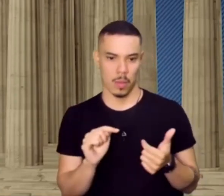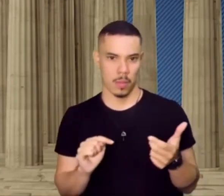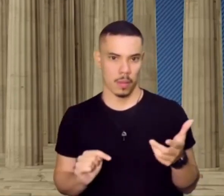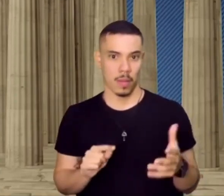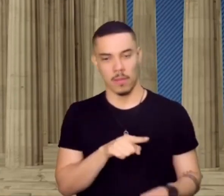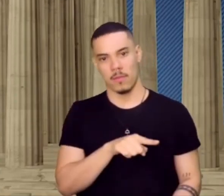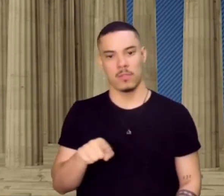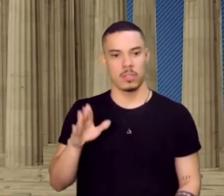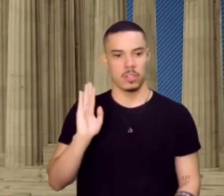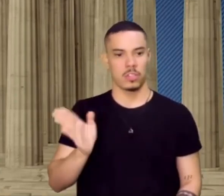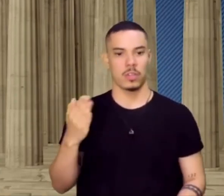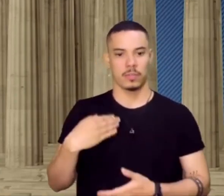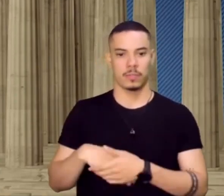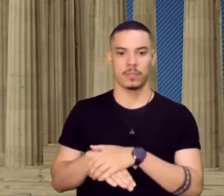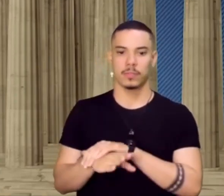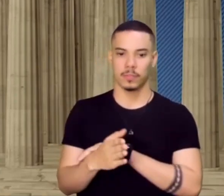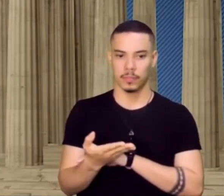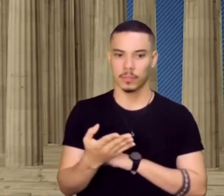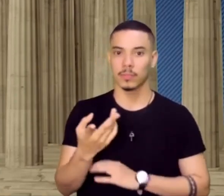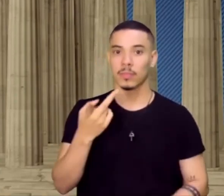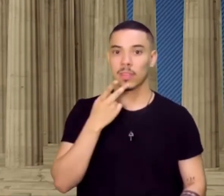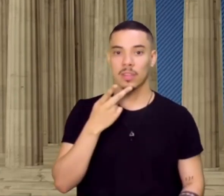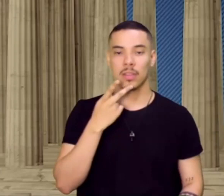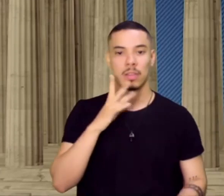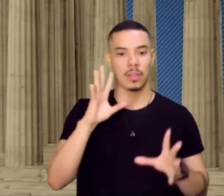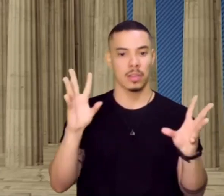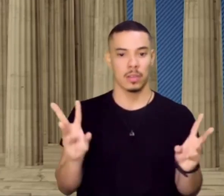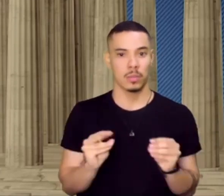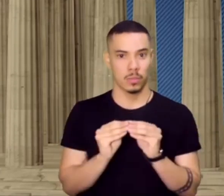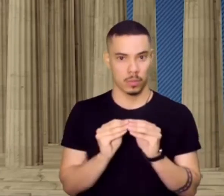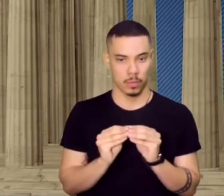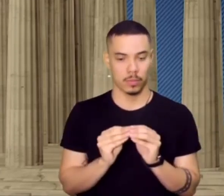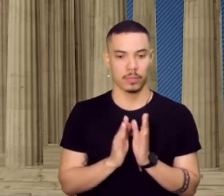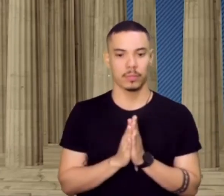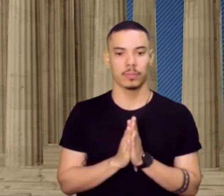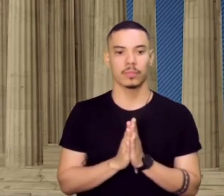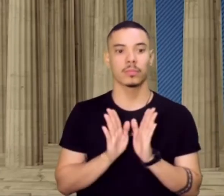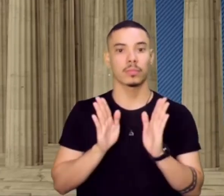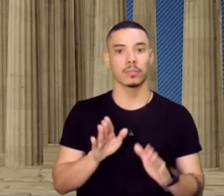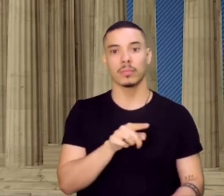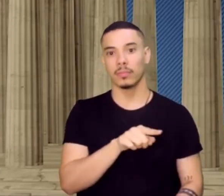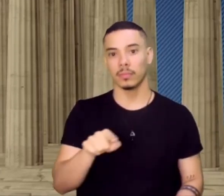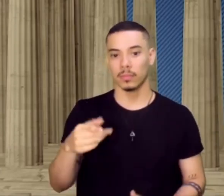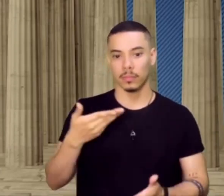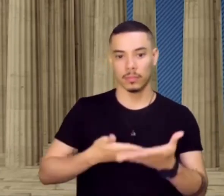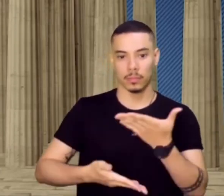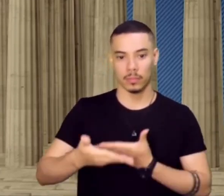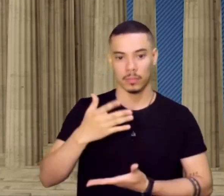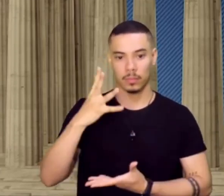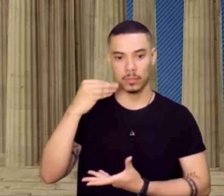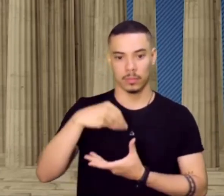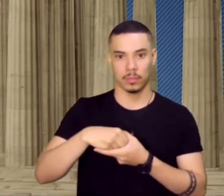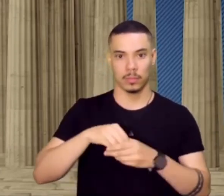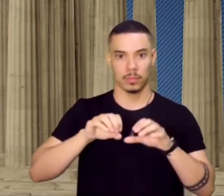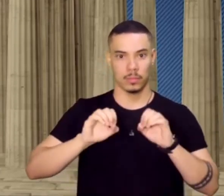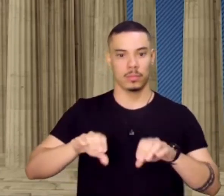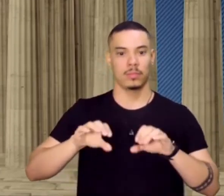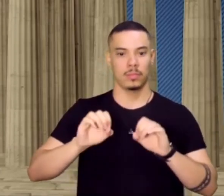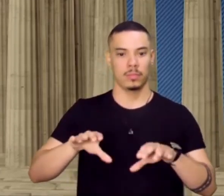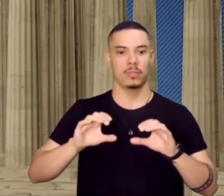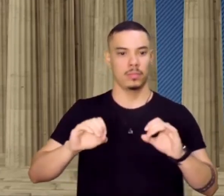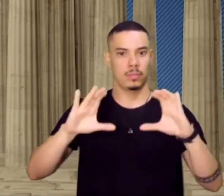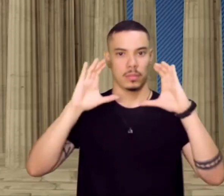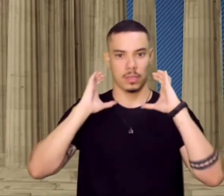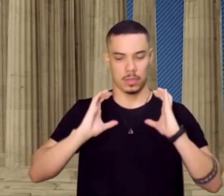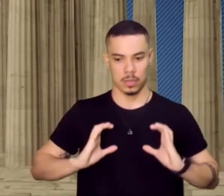estão aptos, né, a falar um pouco sobre... Gente, ó, você se envolver no âmbito da educação